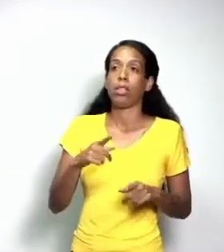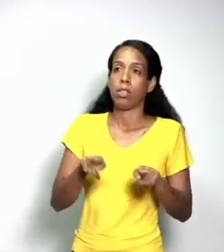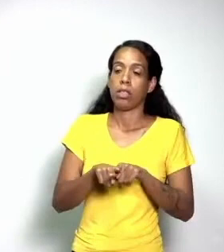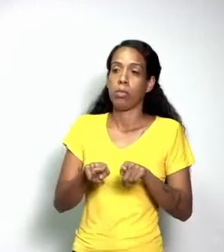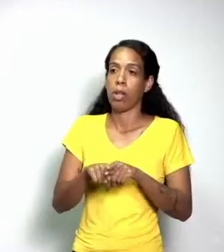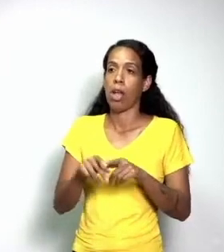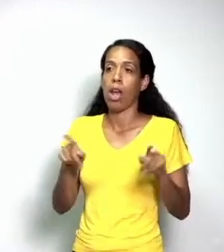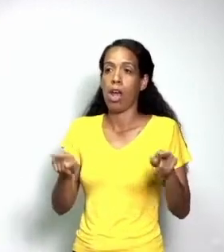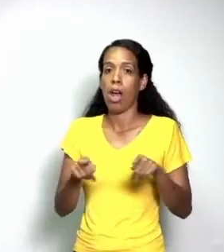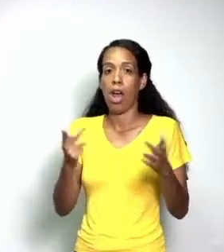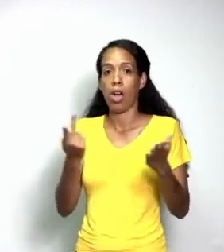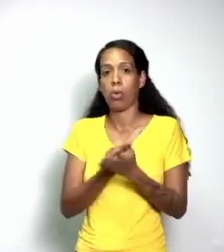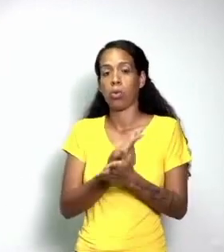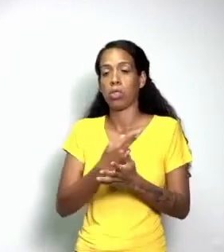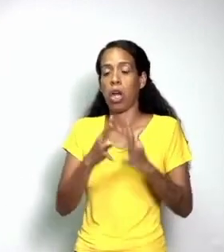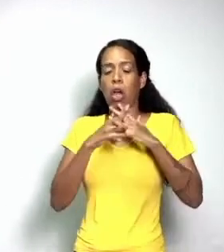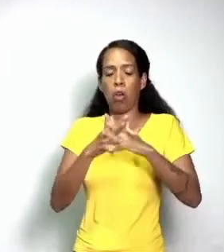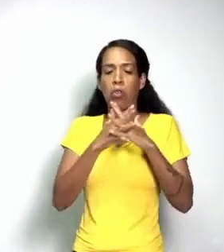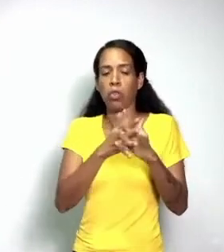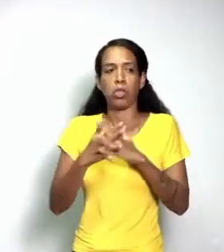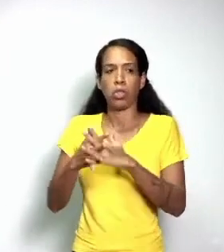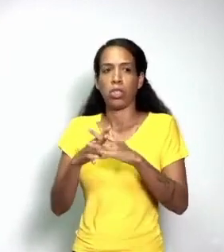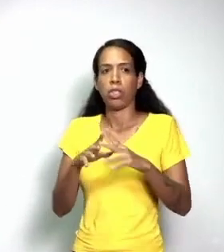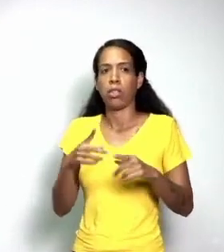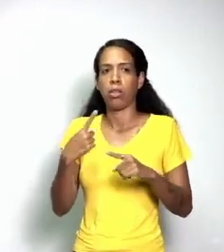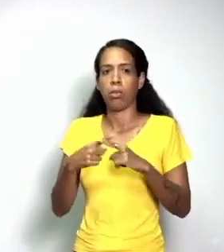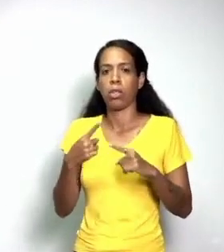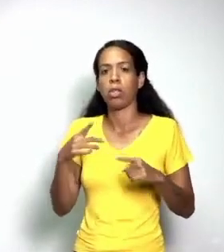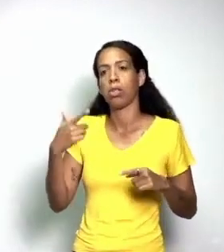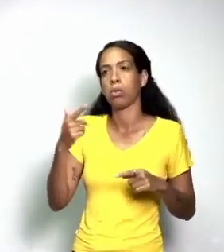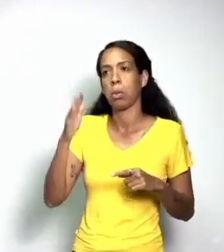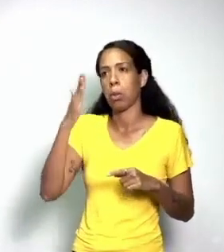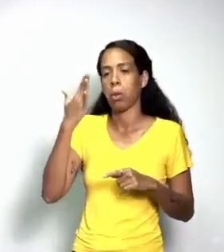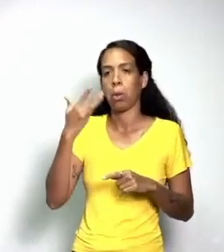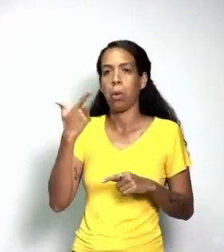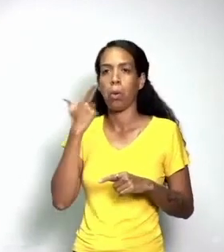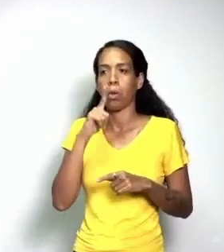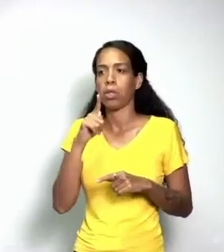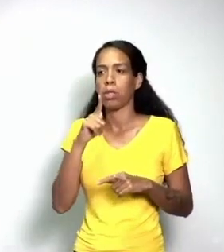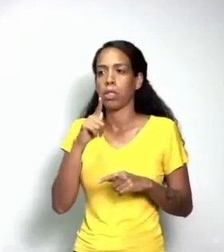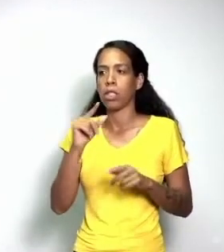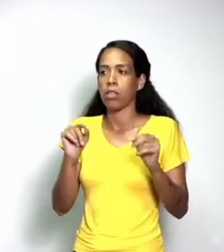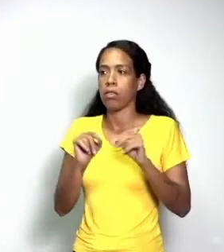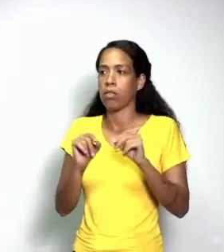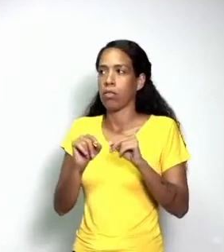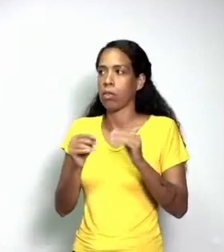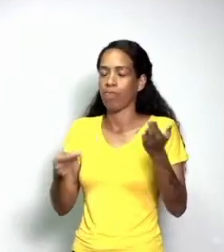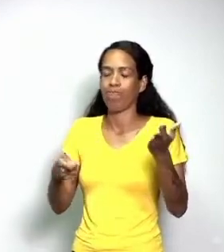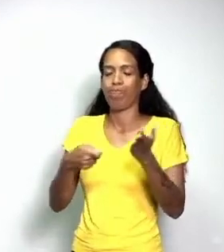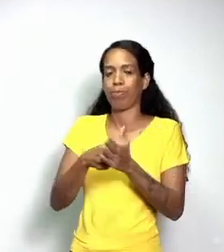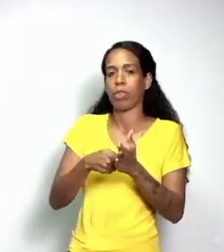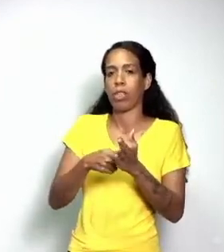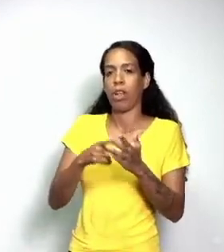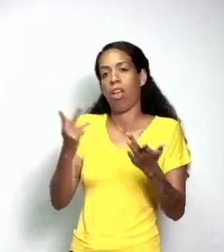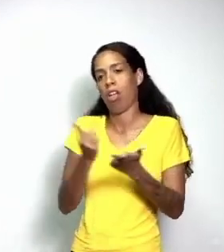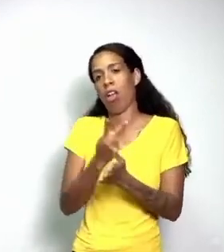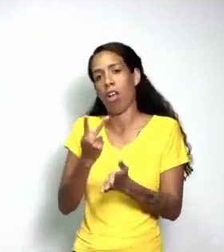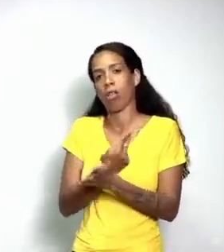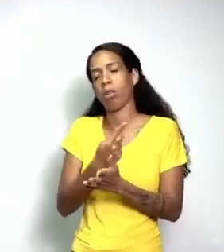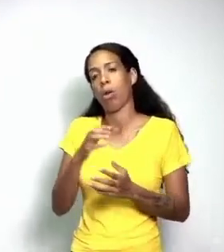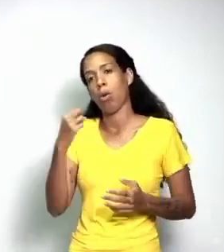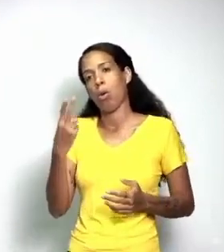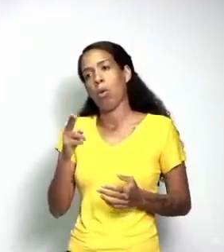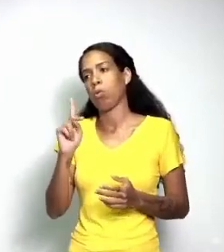também pode acontecer de se confundir com as mídias, porque elas não estão identificadas, e acabar logando o material errado, ou